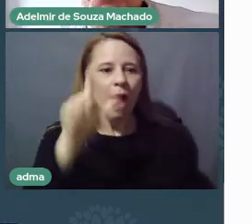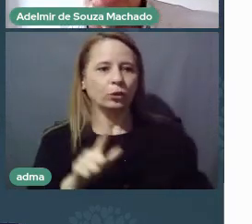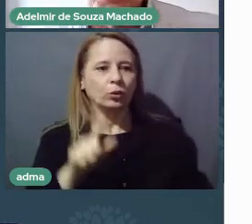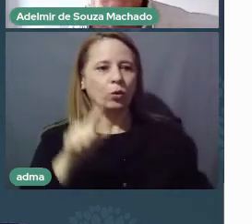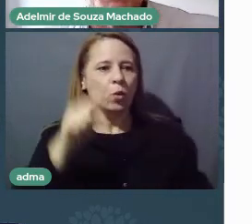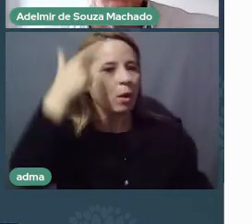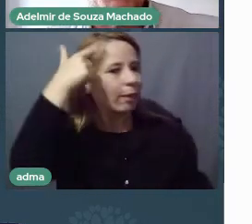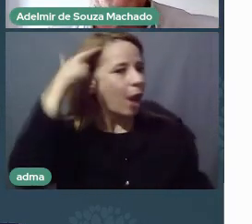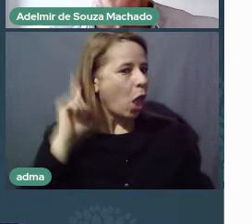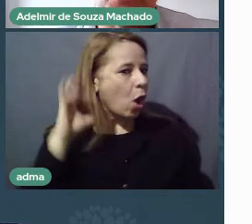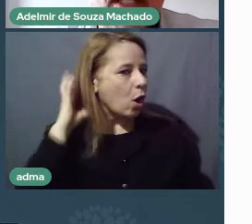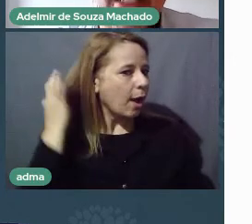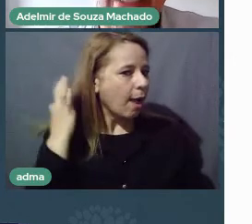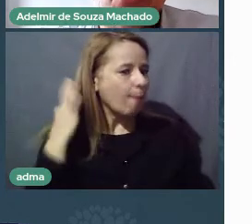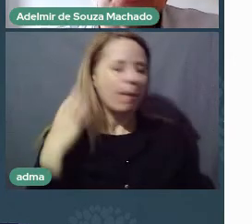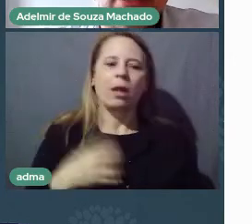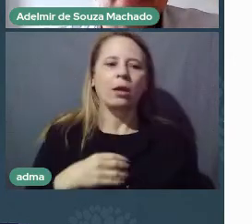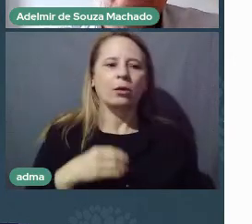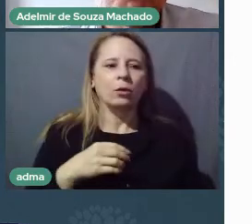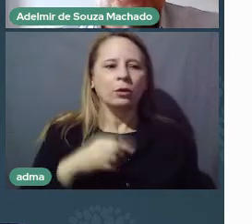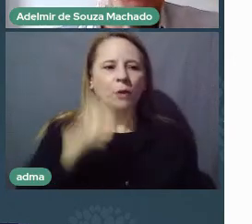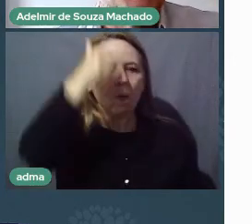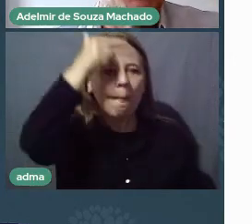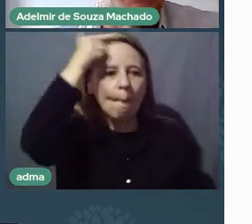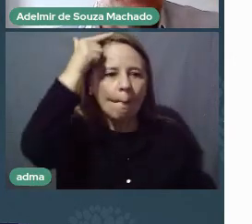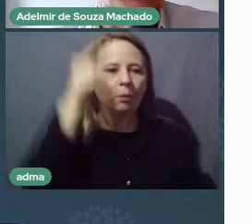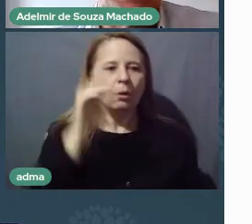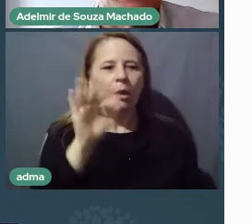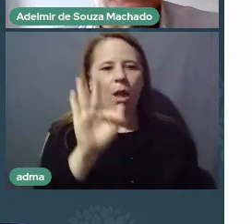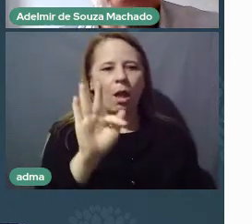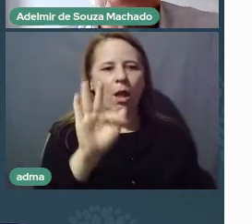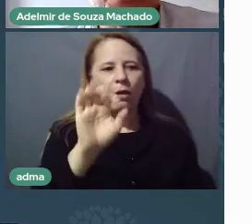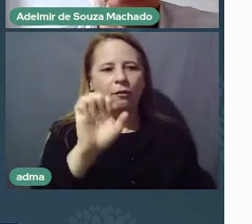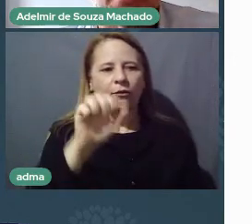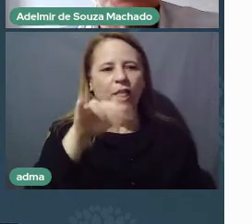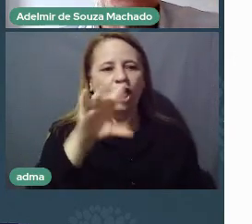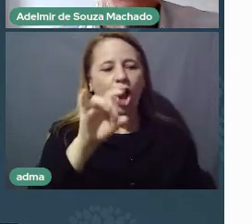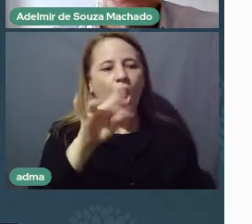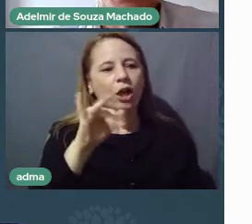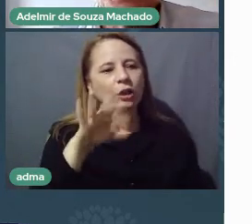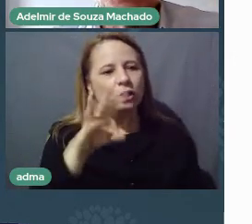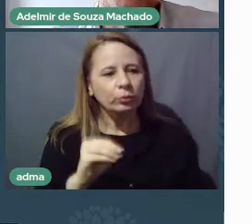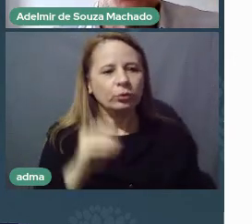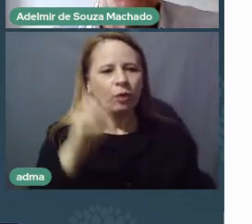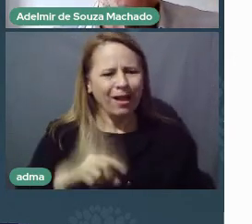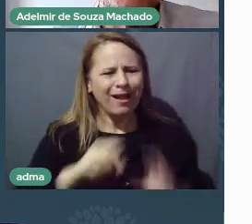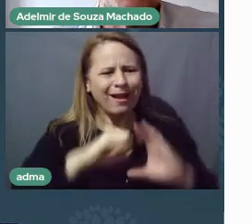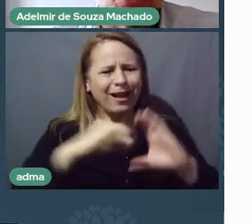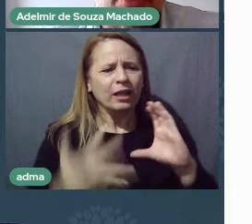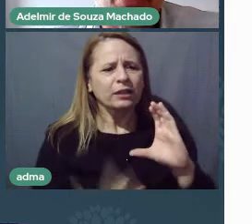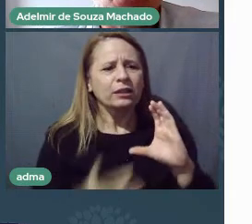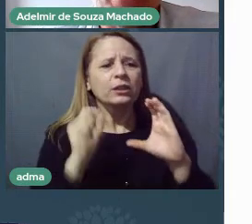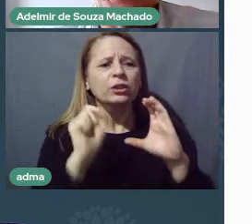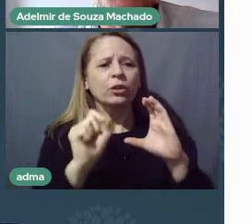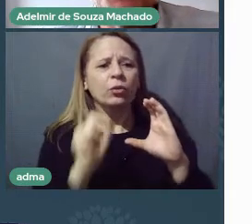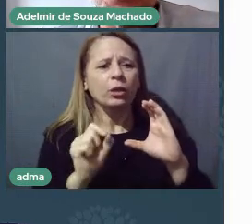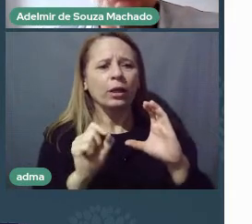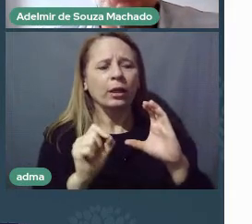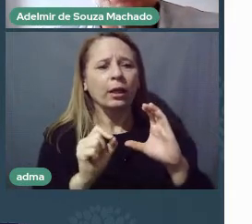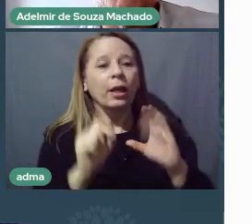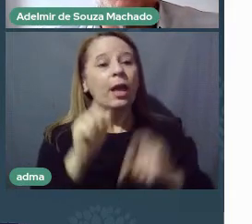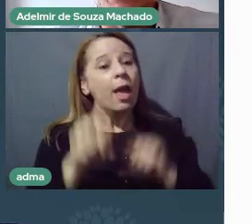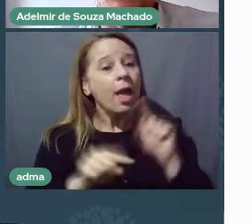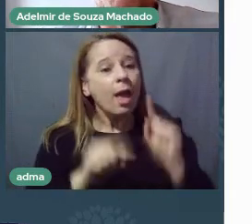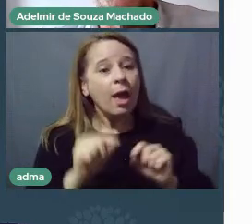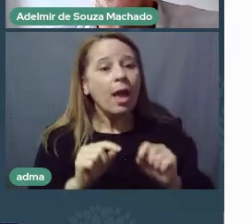sou calvo, isso é o fenótipo. O que causa essas características é o nosso endótipo, é o